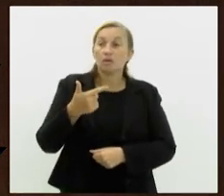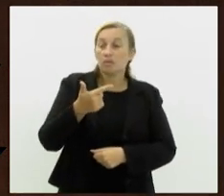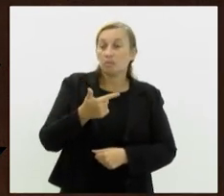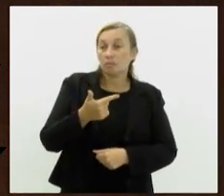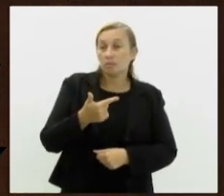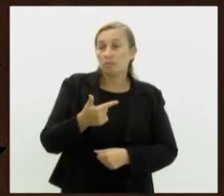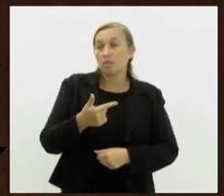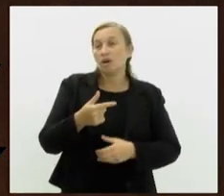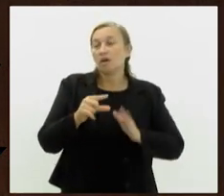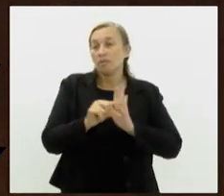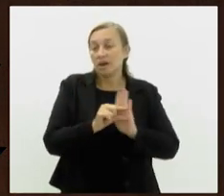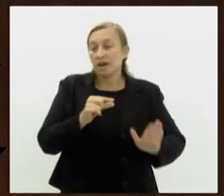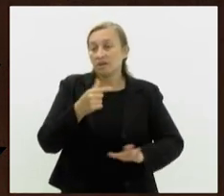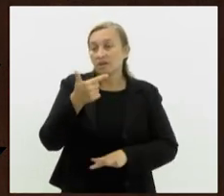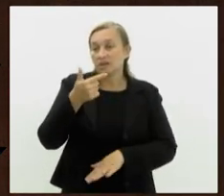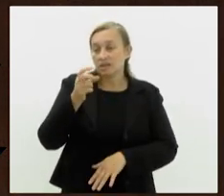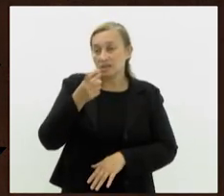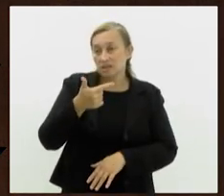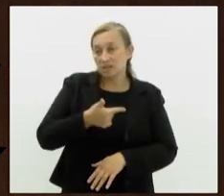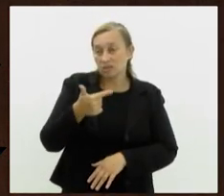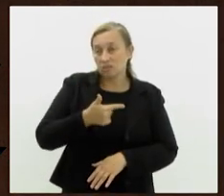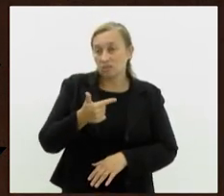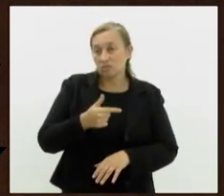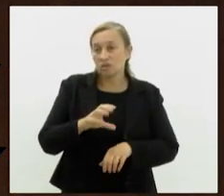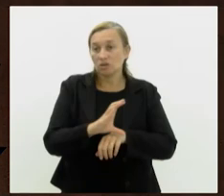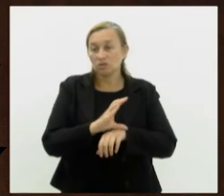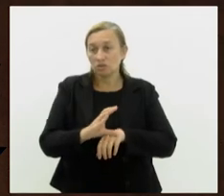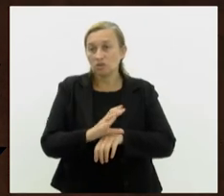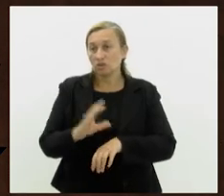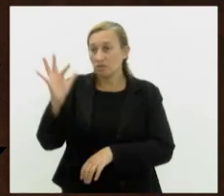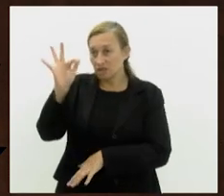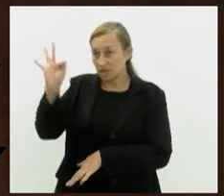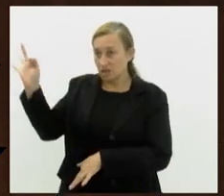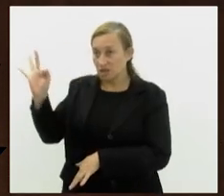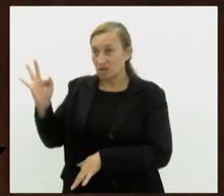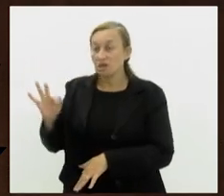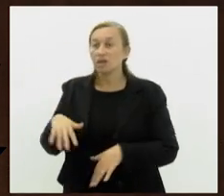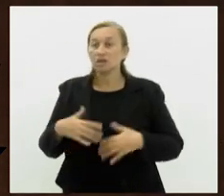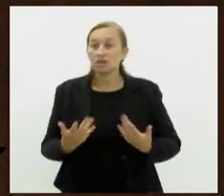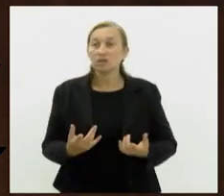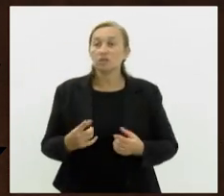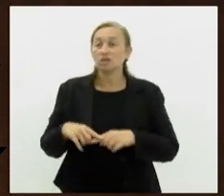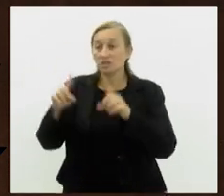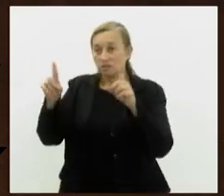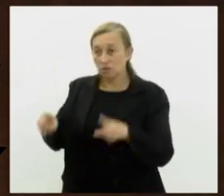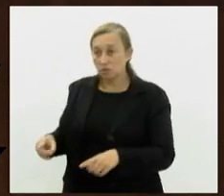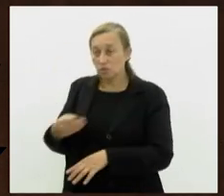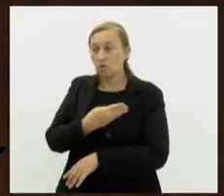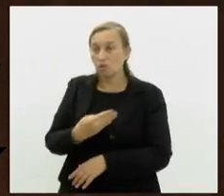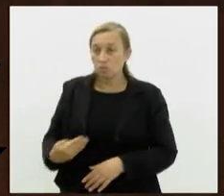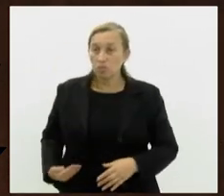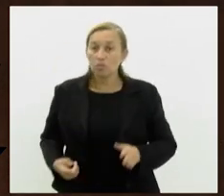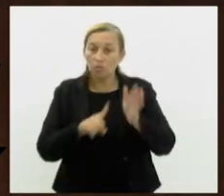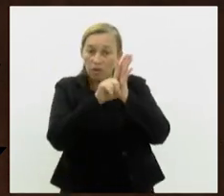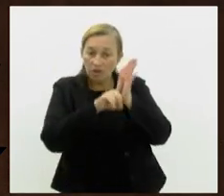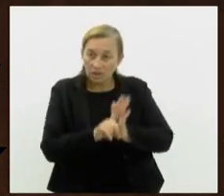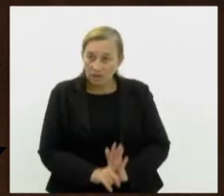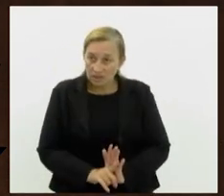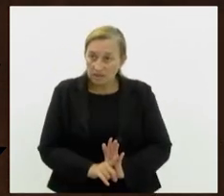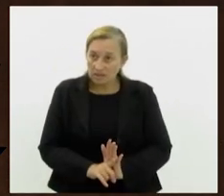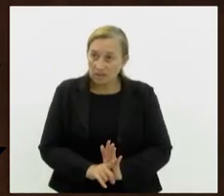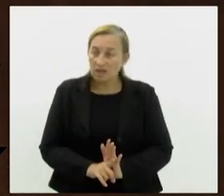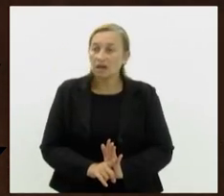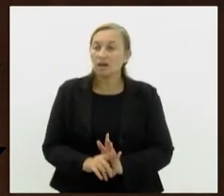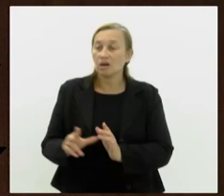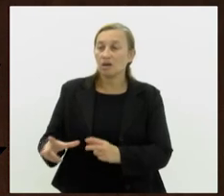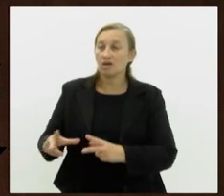da Constituição Federal. Então, cabe à Comissão de Servidores Públicos analisar o mérito. E, no